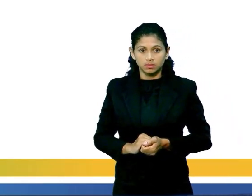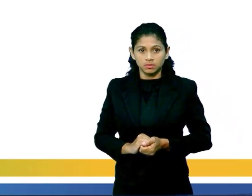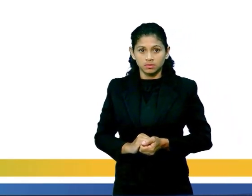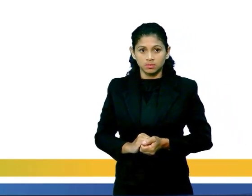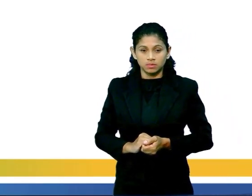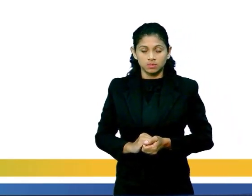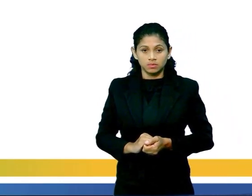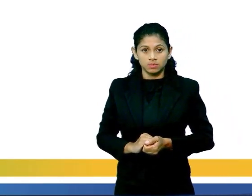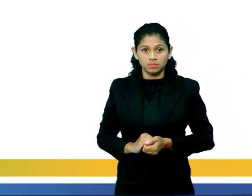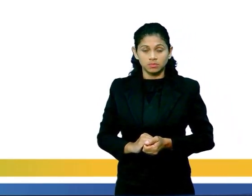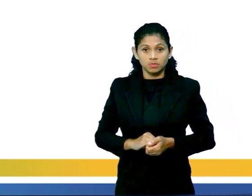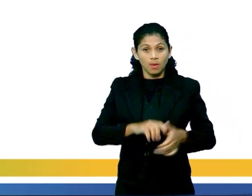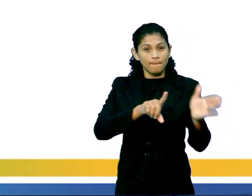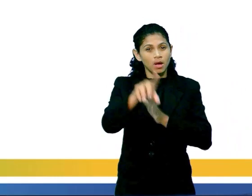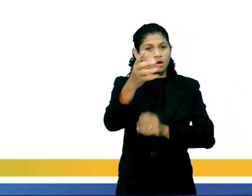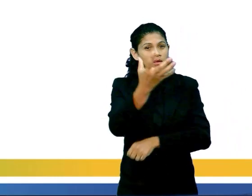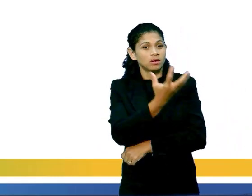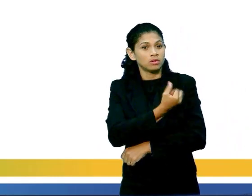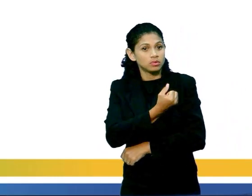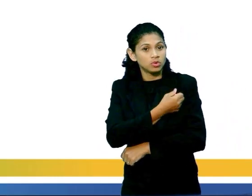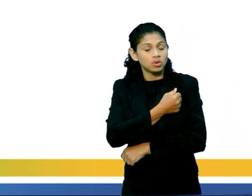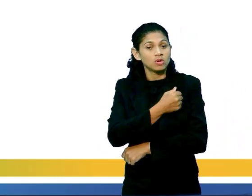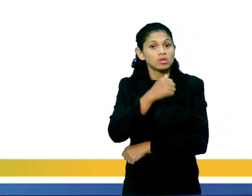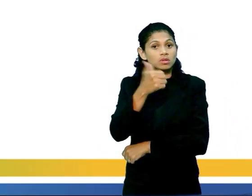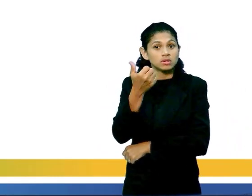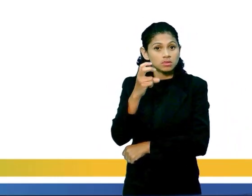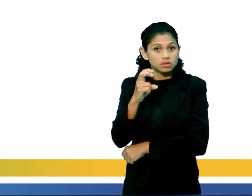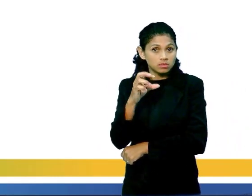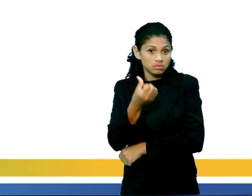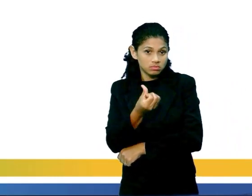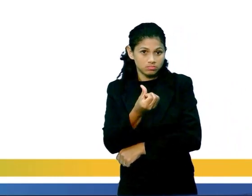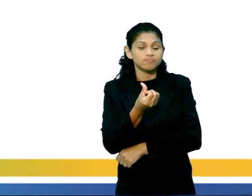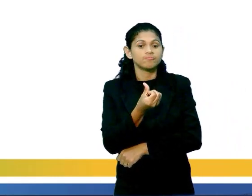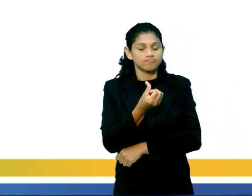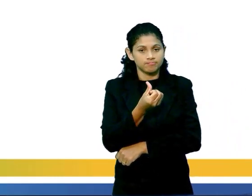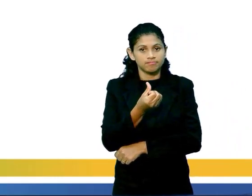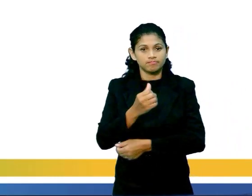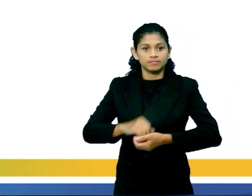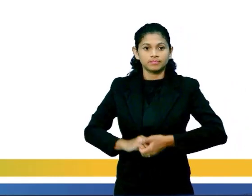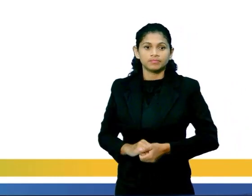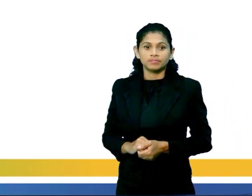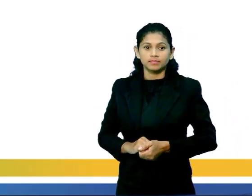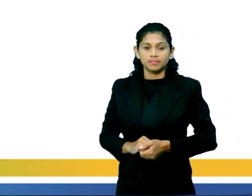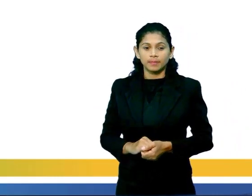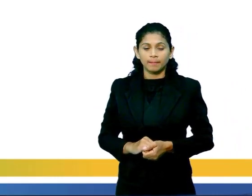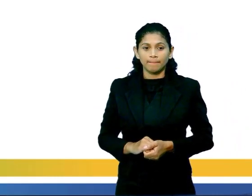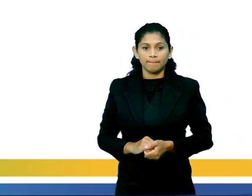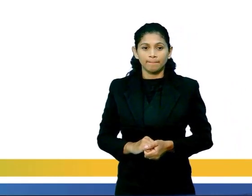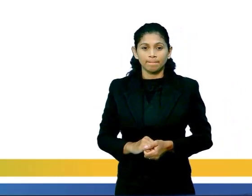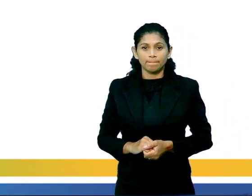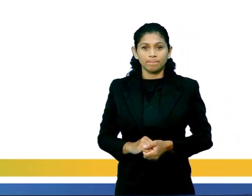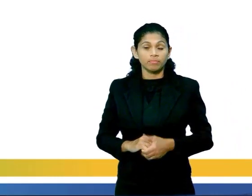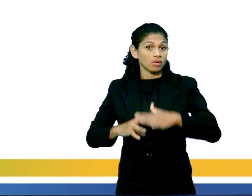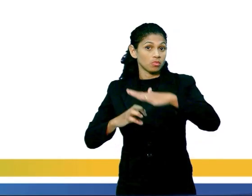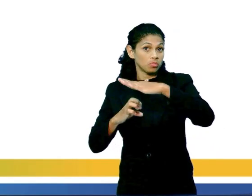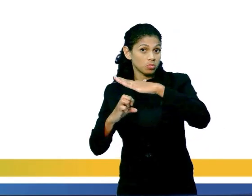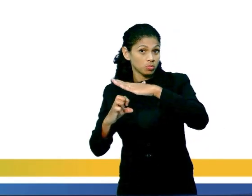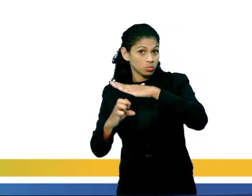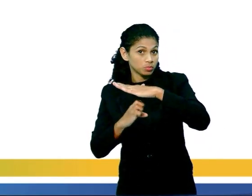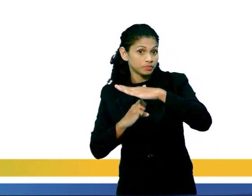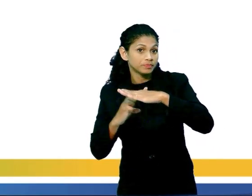Questão 156 do Enem Digital de 2020. Vamos lá. Uma empresa de